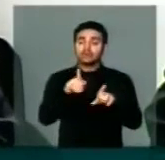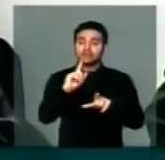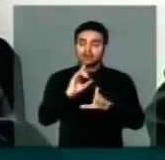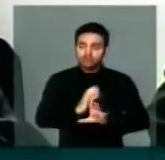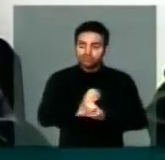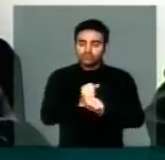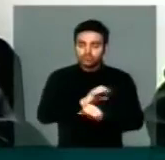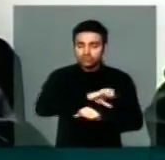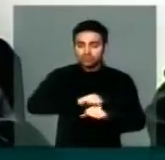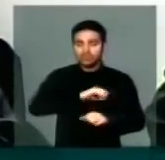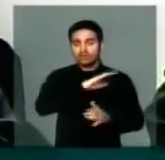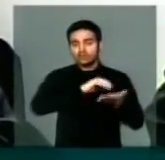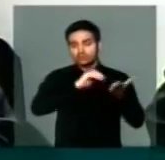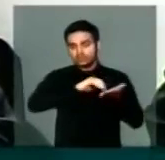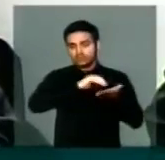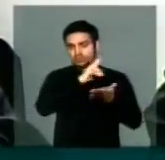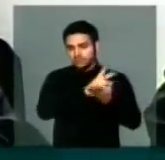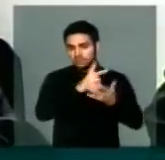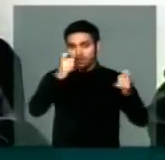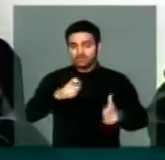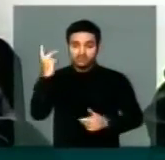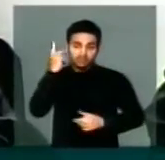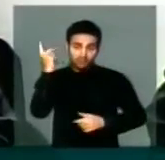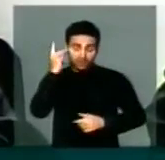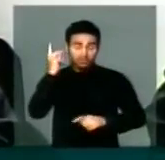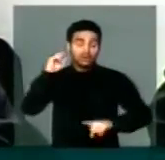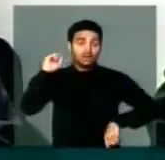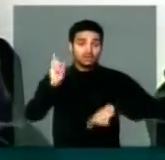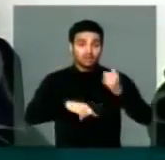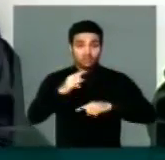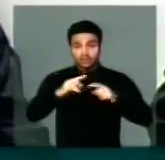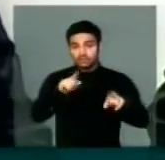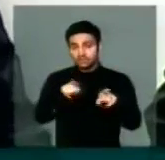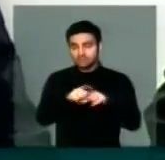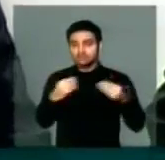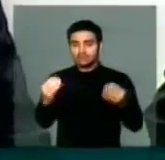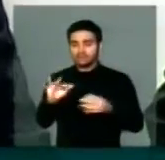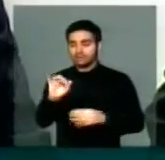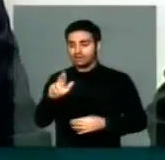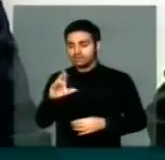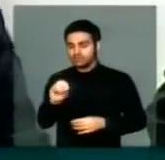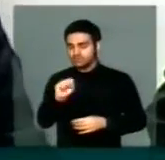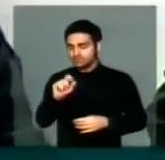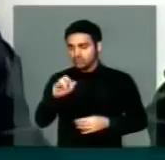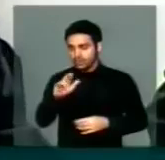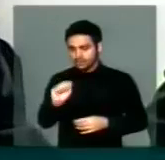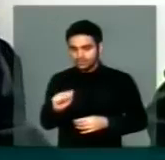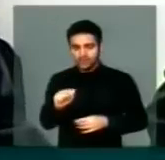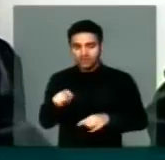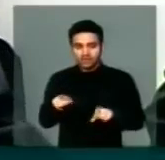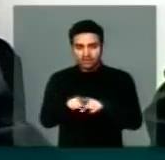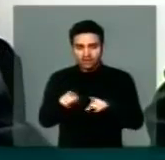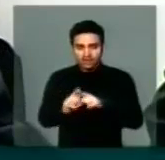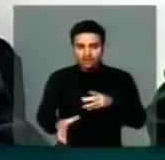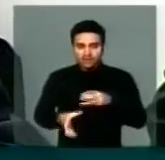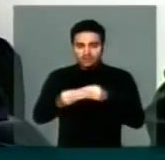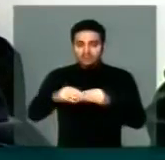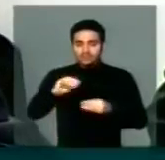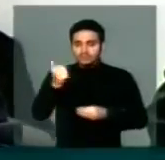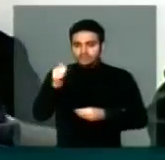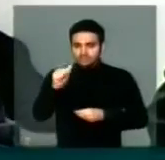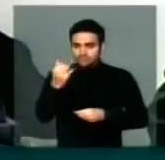no escritório utilizado pelos mesmos em São Paulo, que na sequência o declarante repassou a Fernando Soares. Em depoimento complementar em 11 de